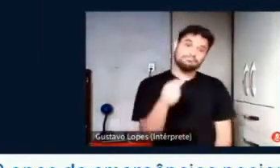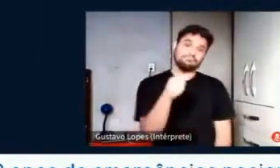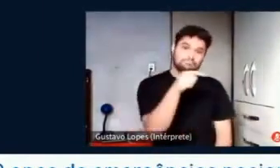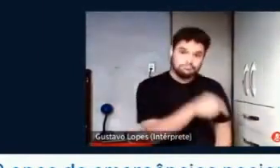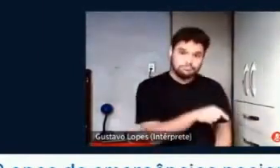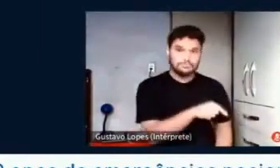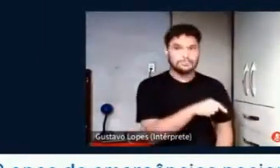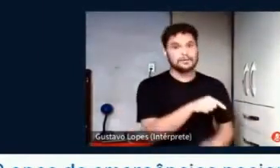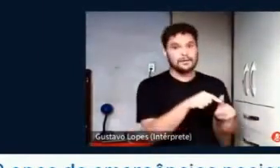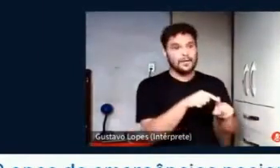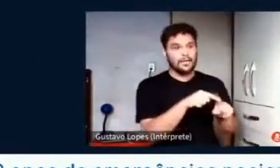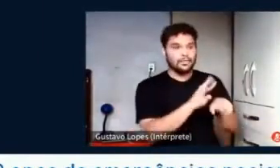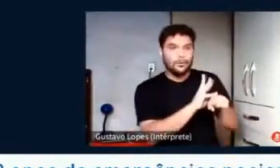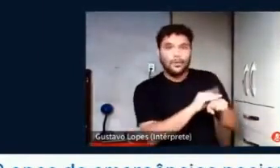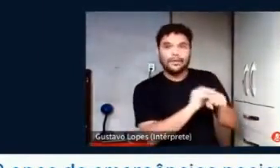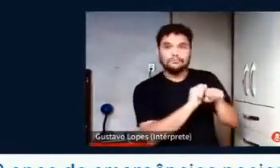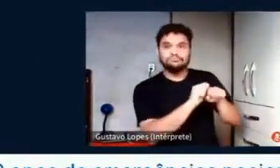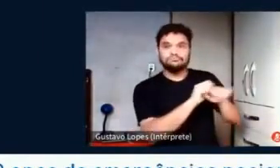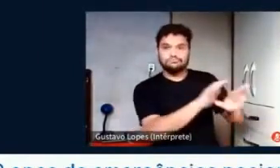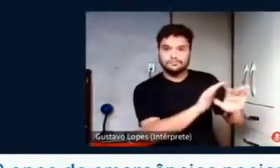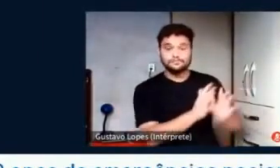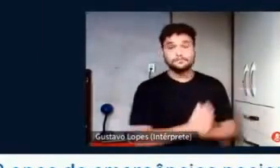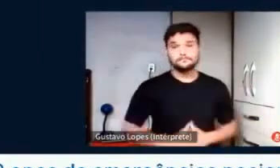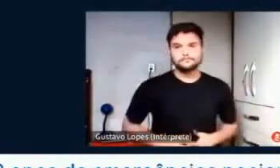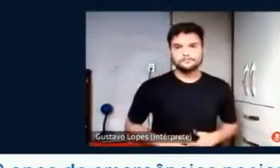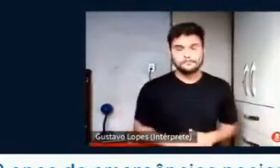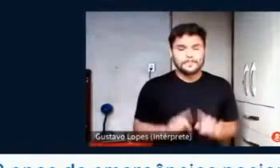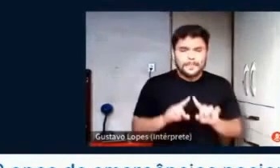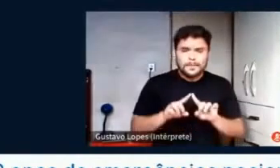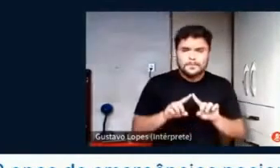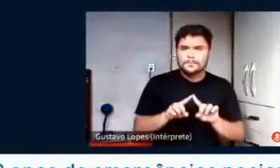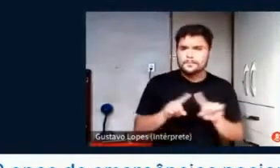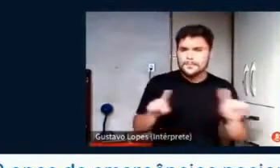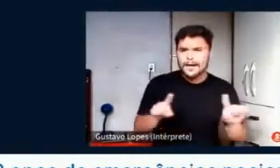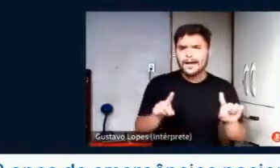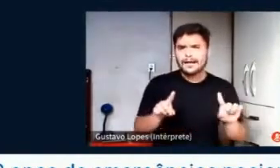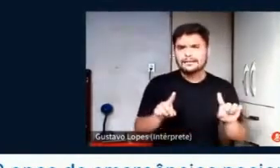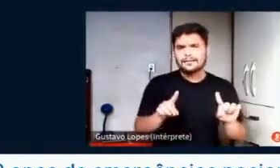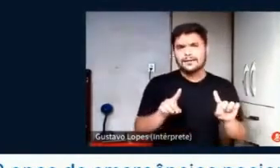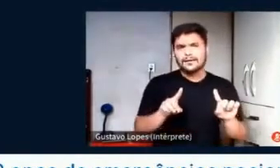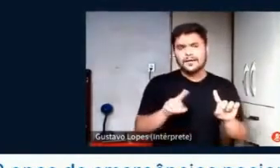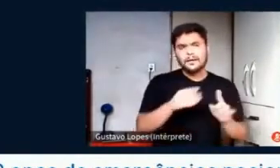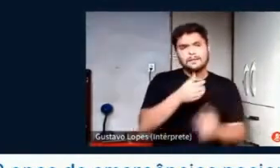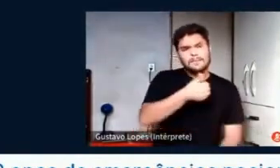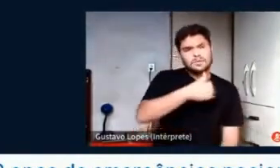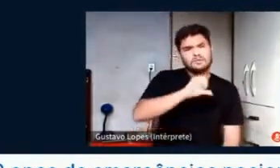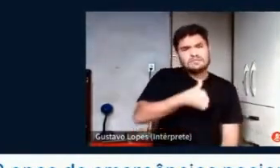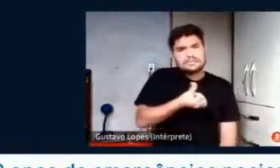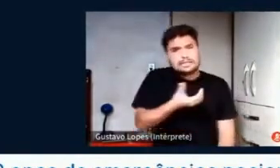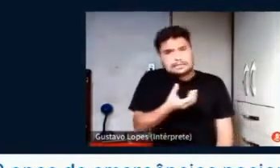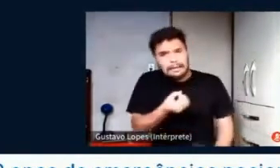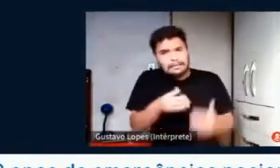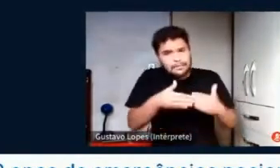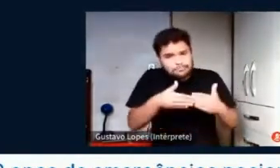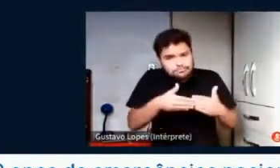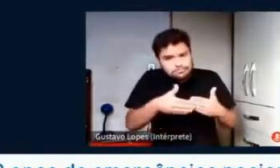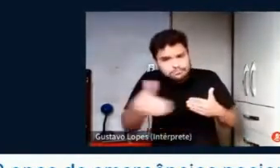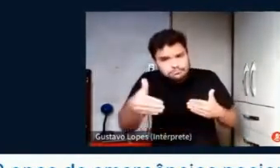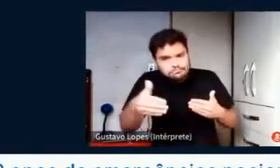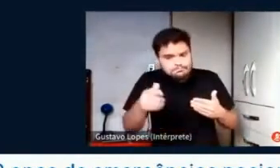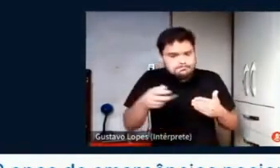das epidemias. Só que, a partir da década de 60, a gente vem